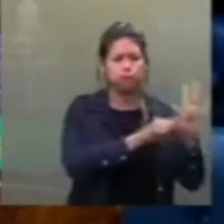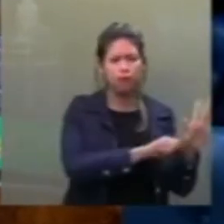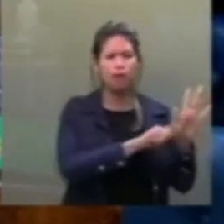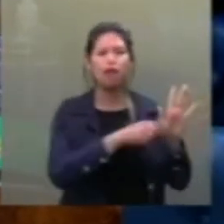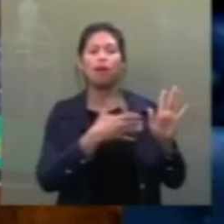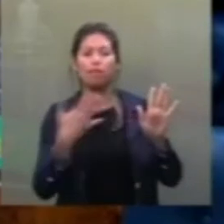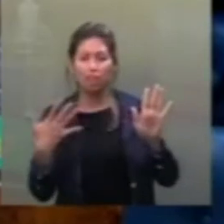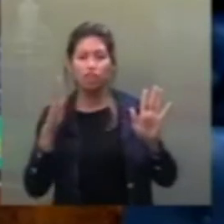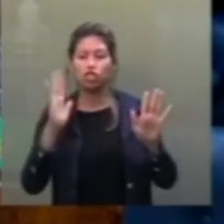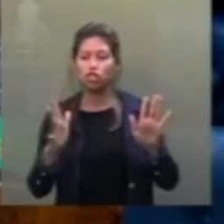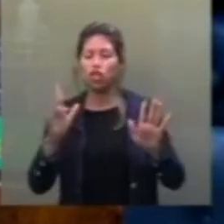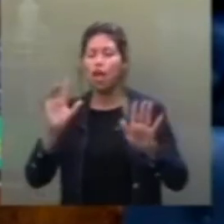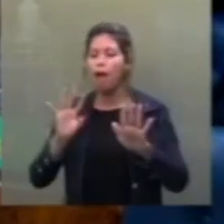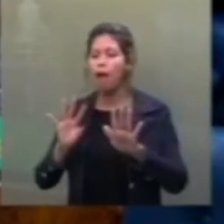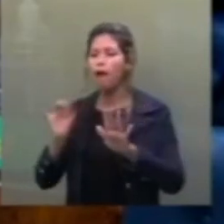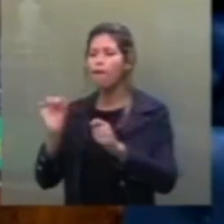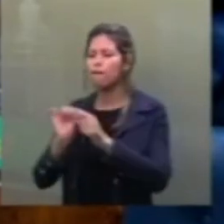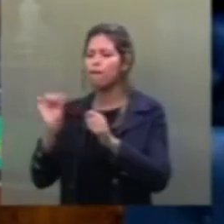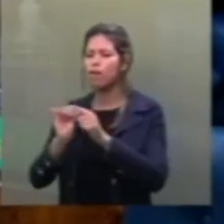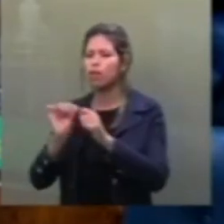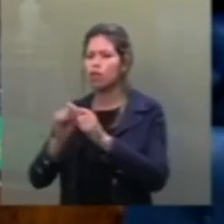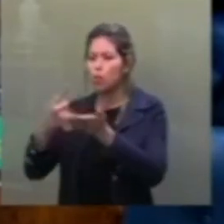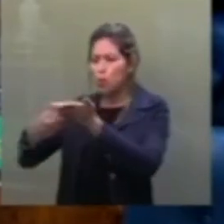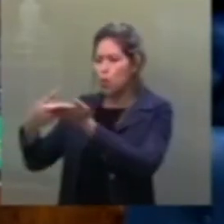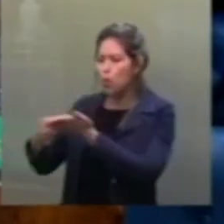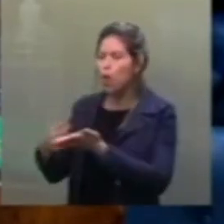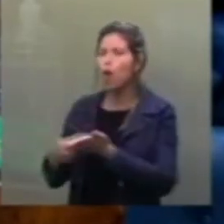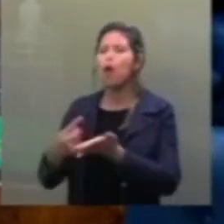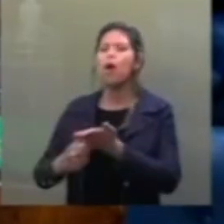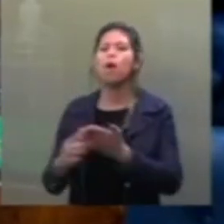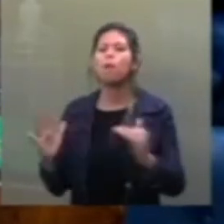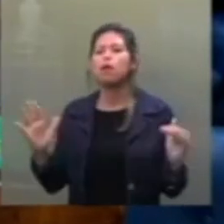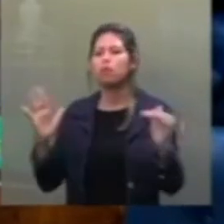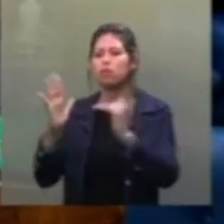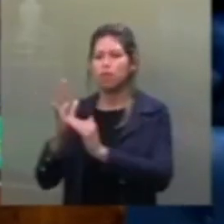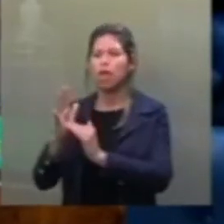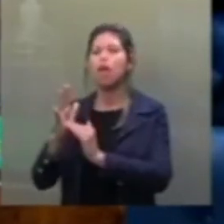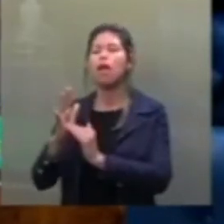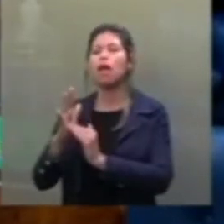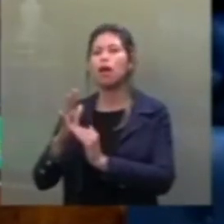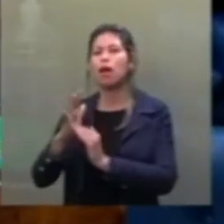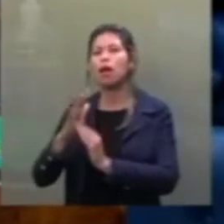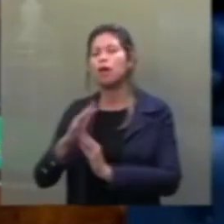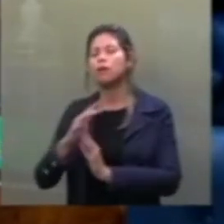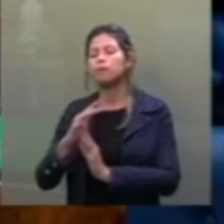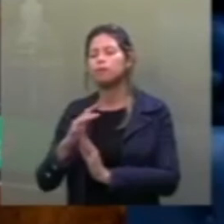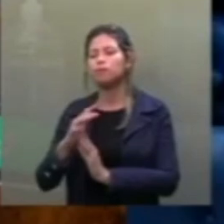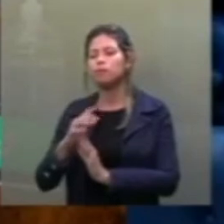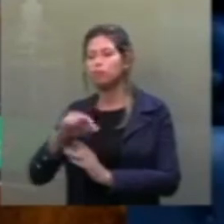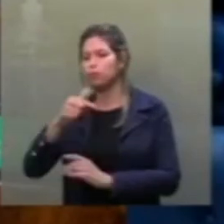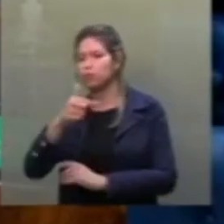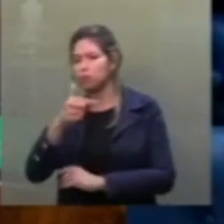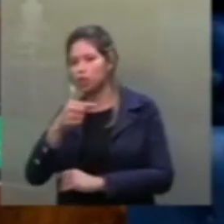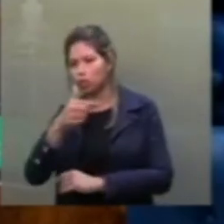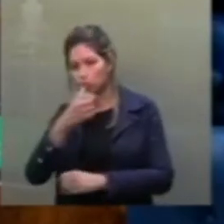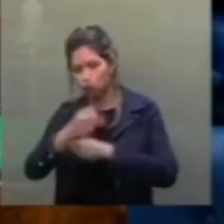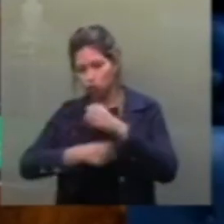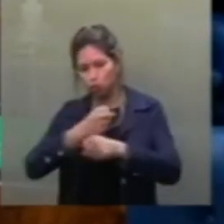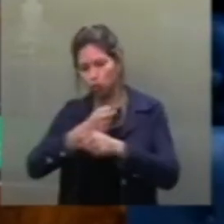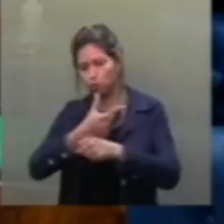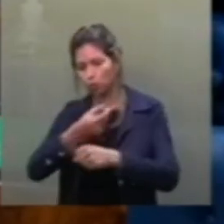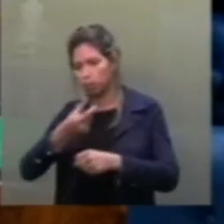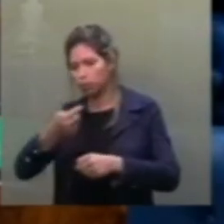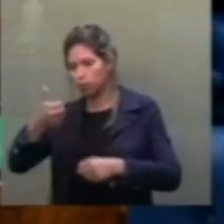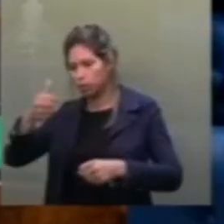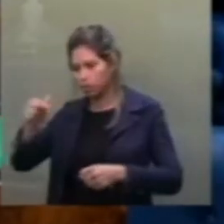o financiamento até o segundo semestre de 2017 para os estudantes incluídos